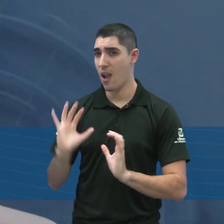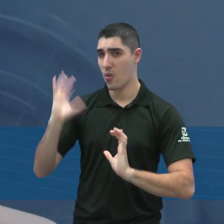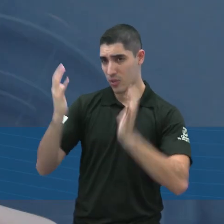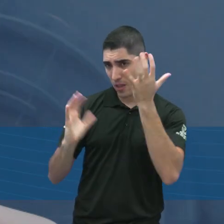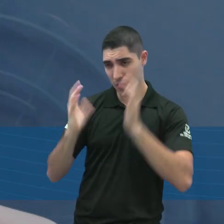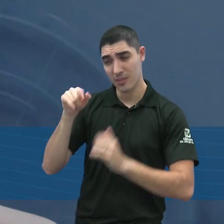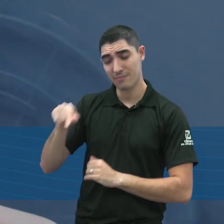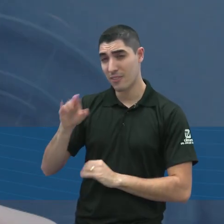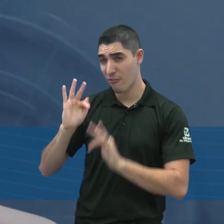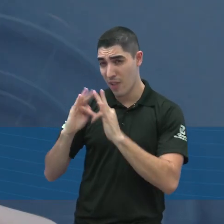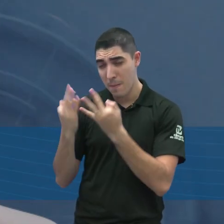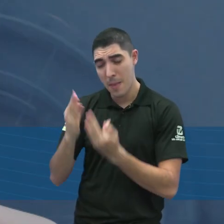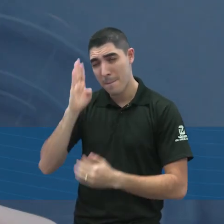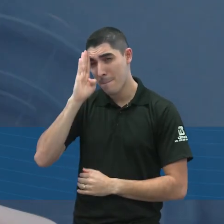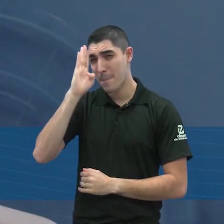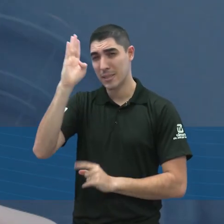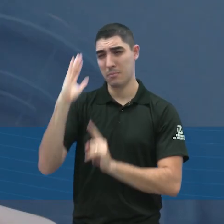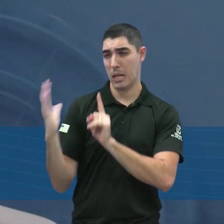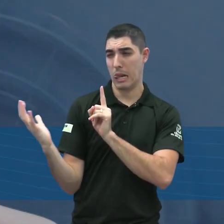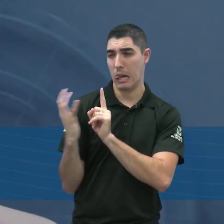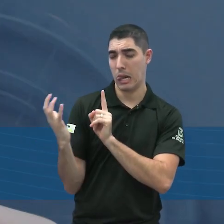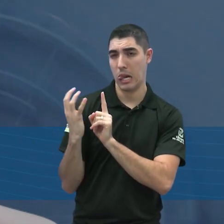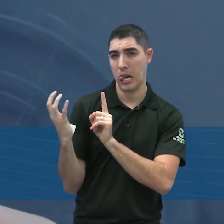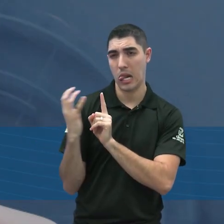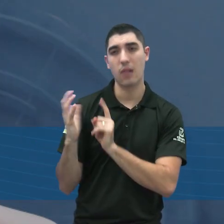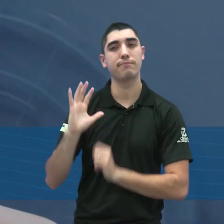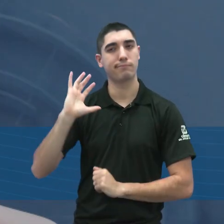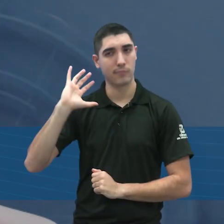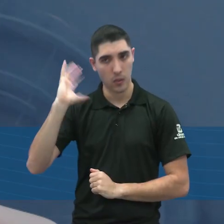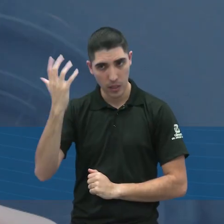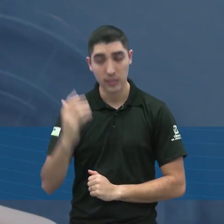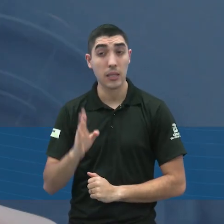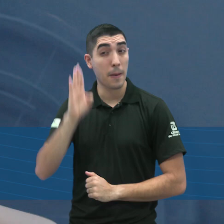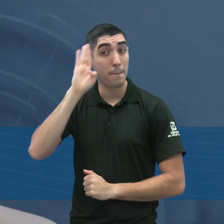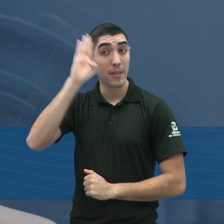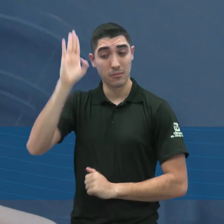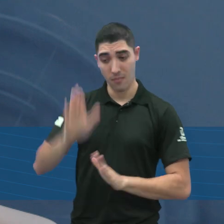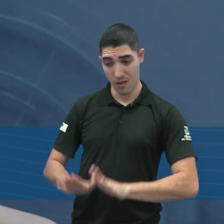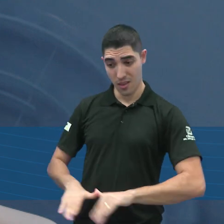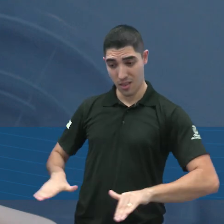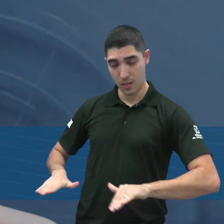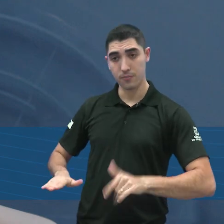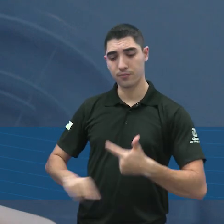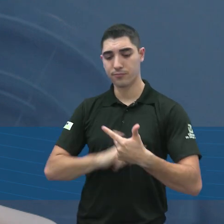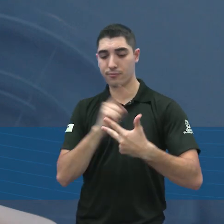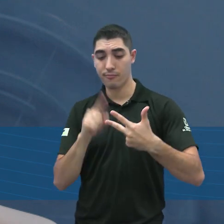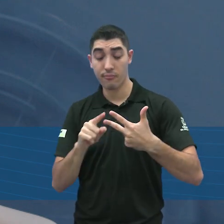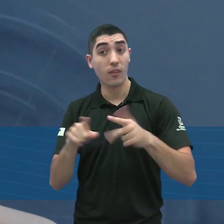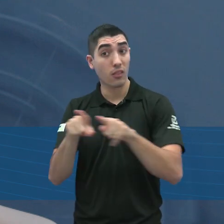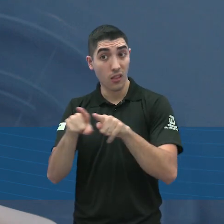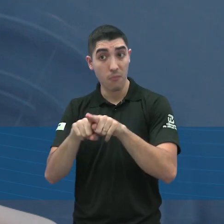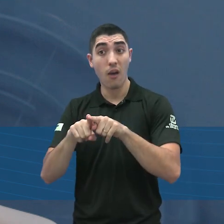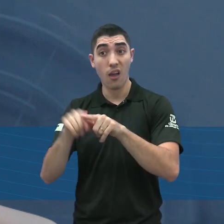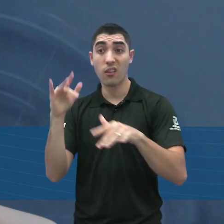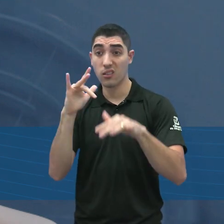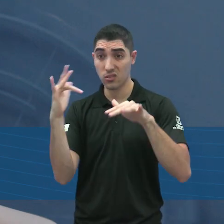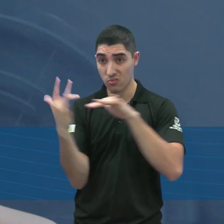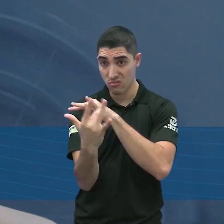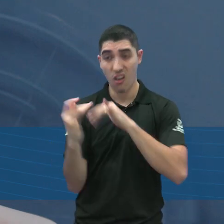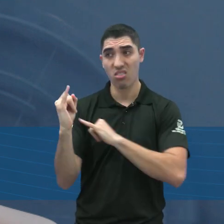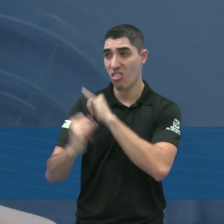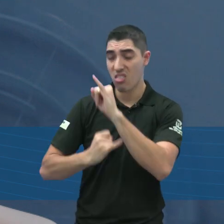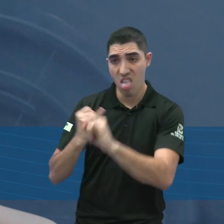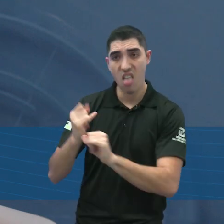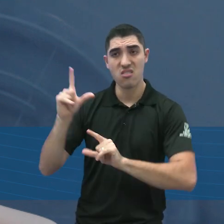familiar, que é o núcleo principal, onde a gente absorve muita coisa, principalmente na primeira infância, e a mídia. Nós temos as mídias, né,